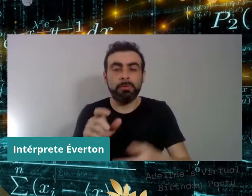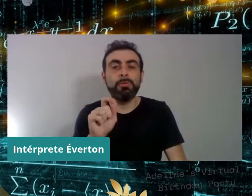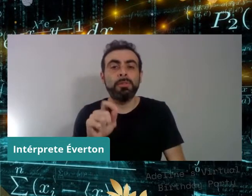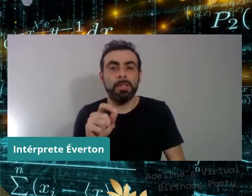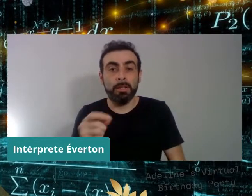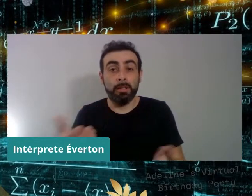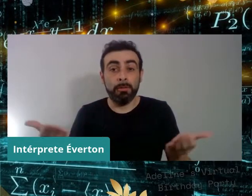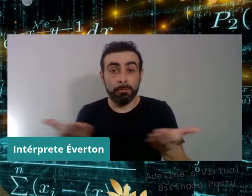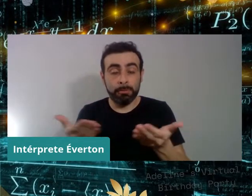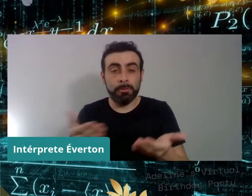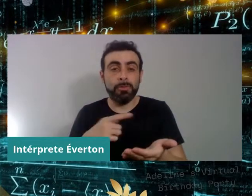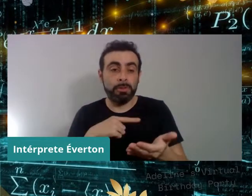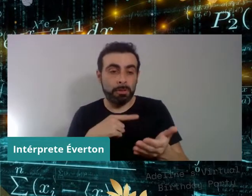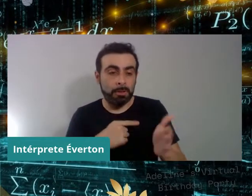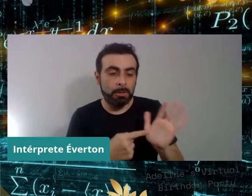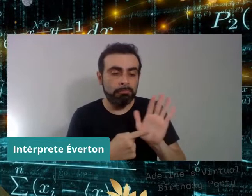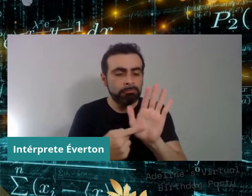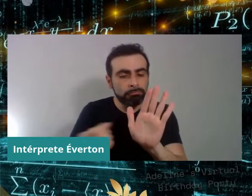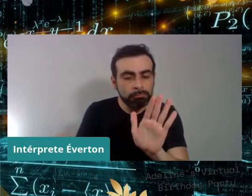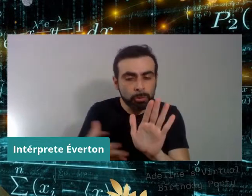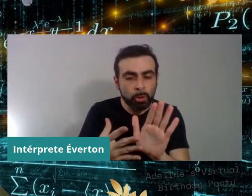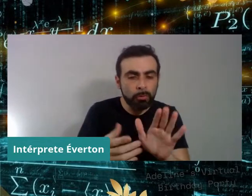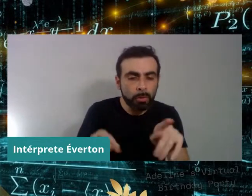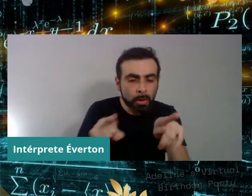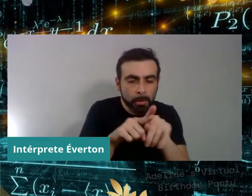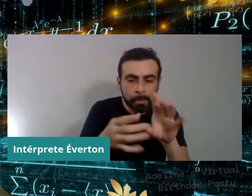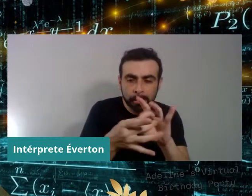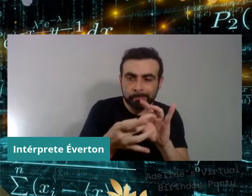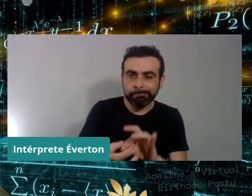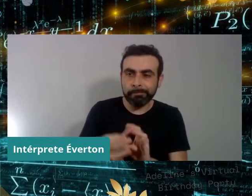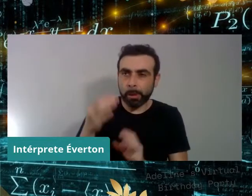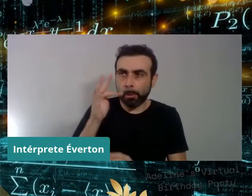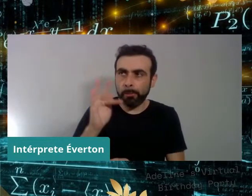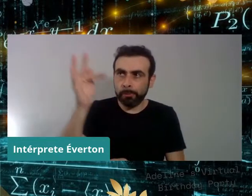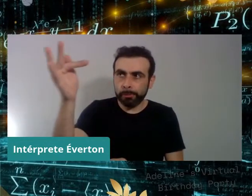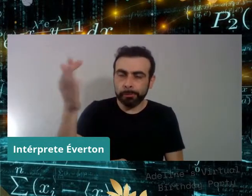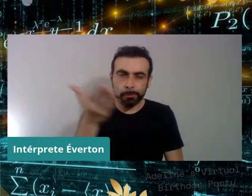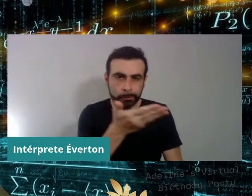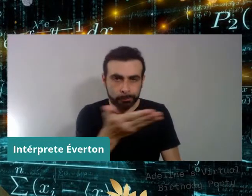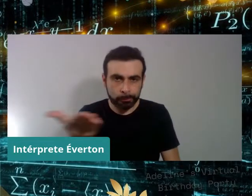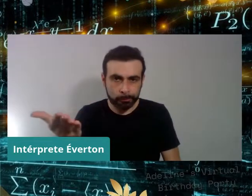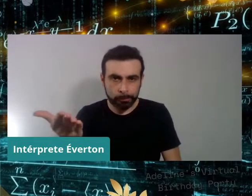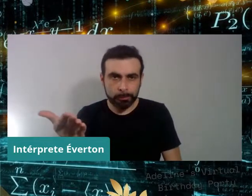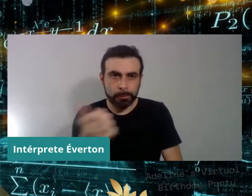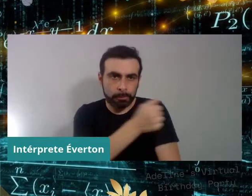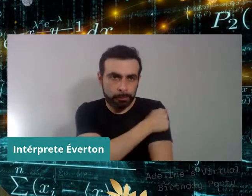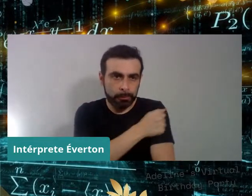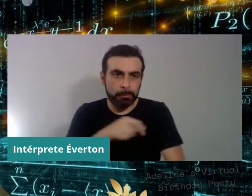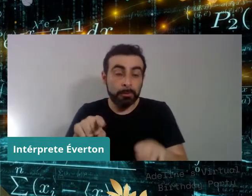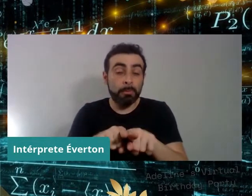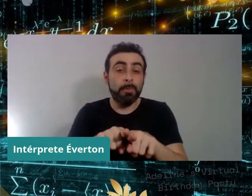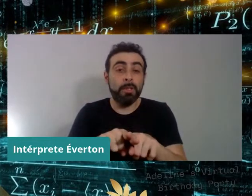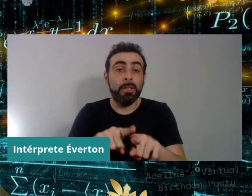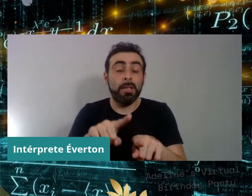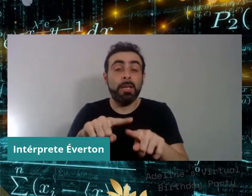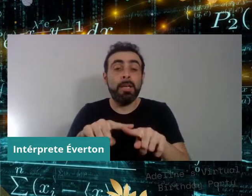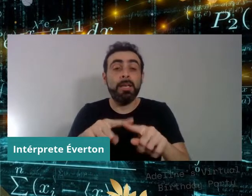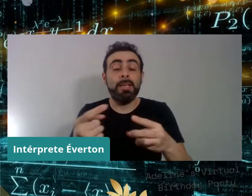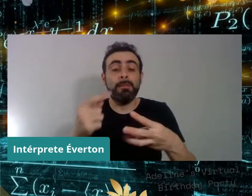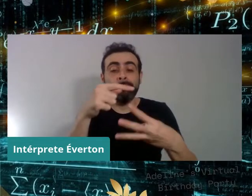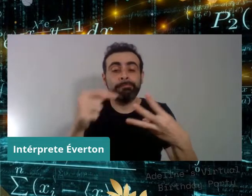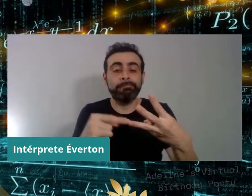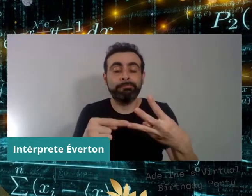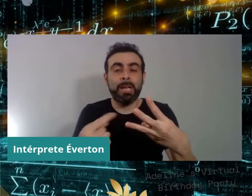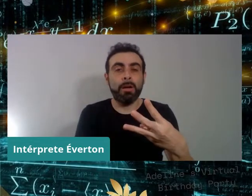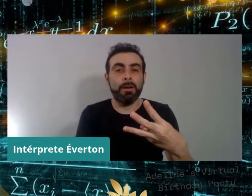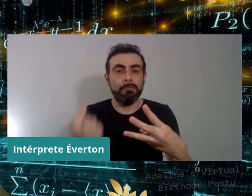atualidade, entre o futuro, que são vocês, mas também com o passado.